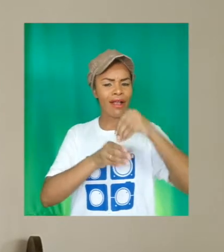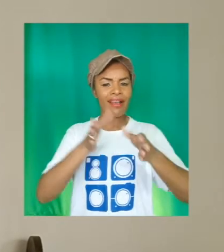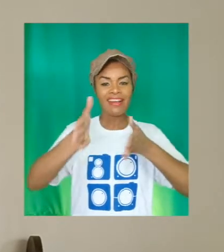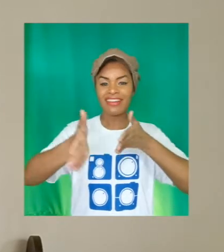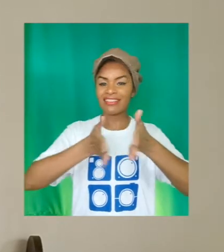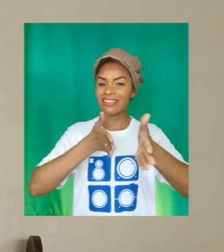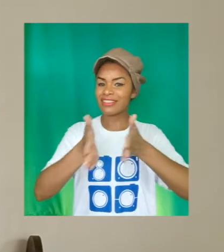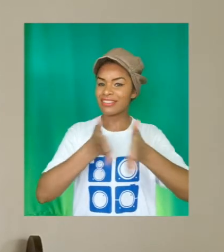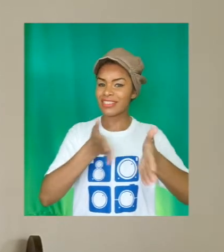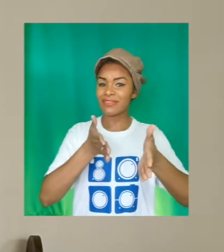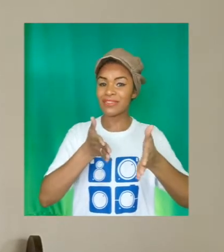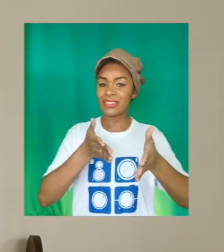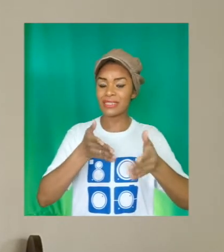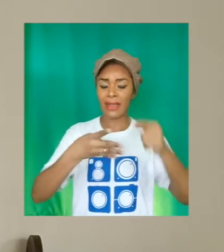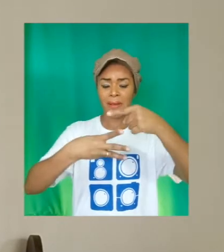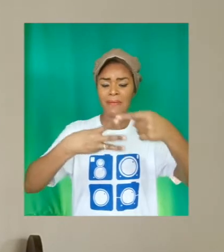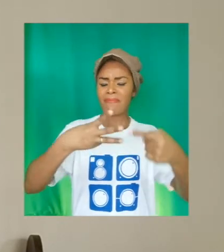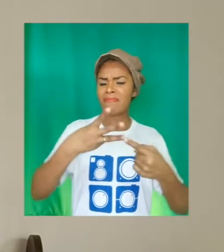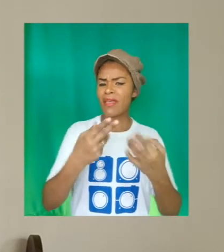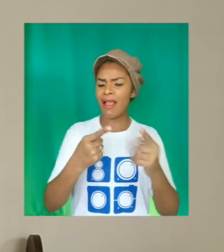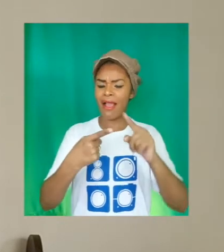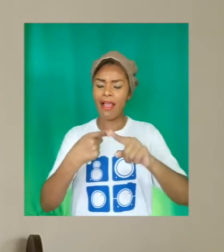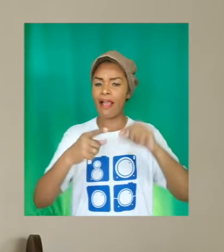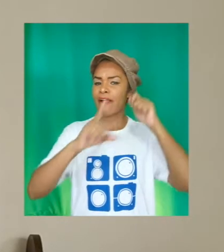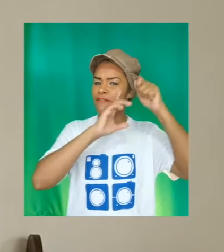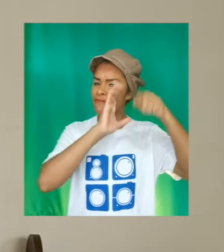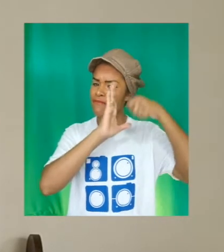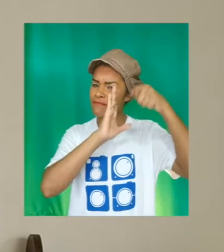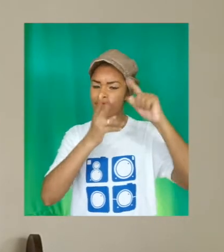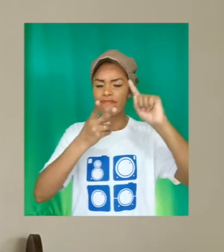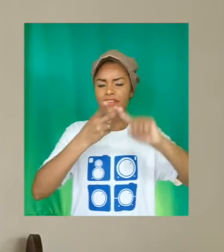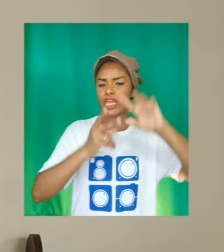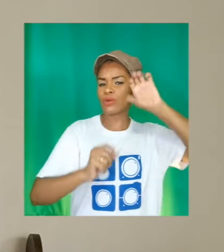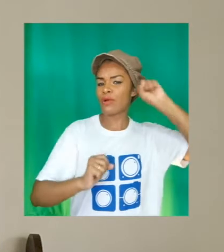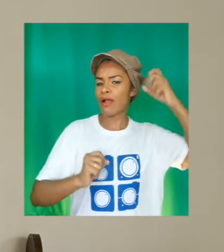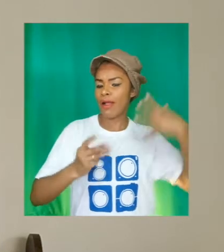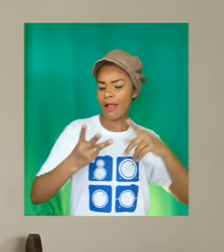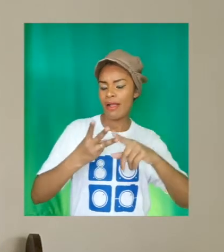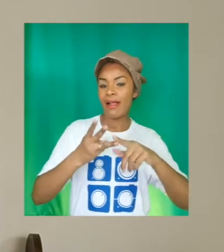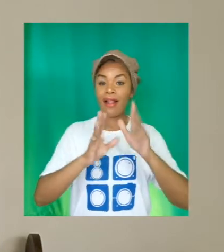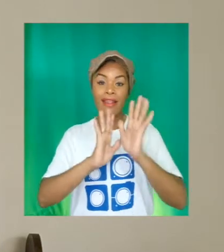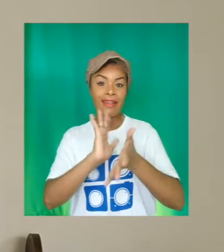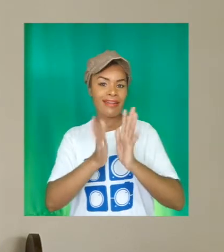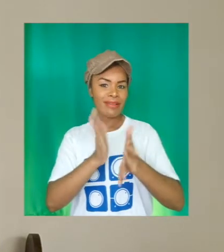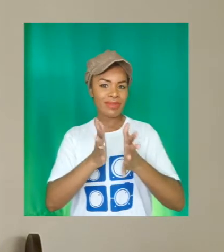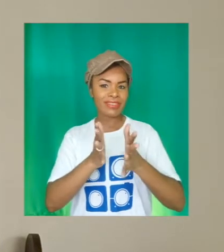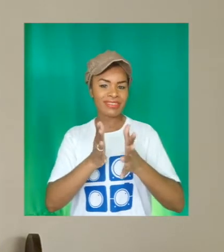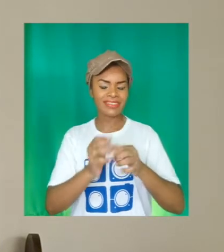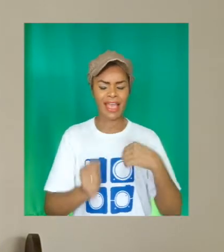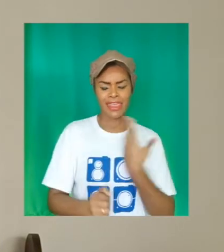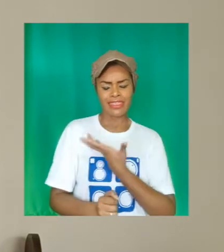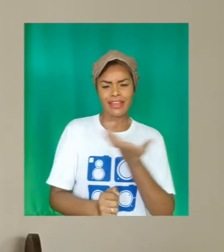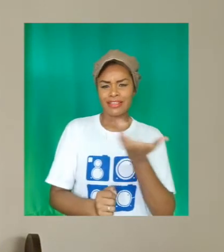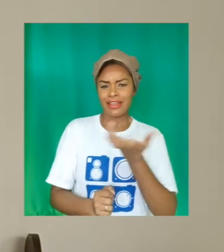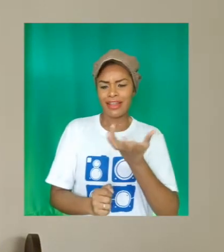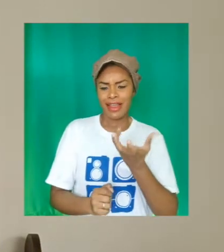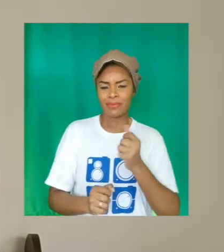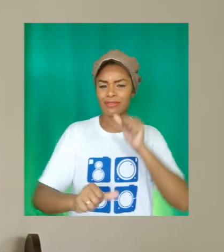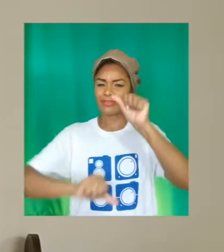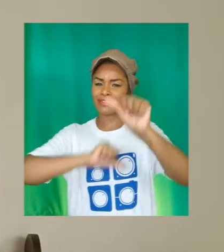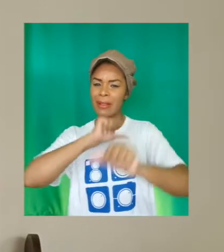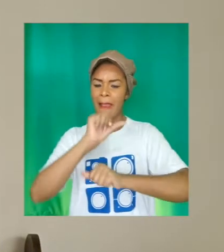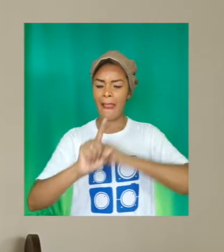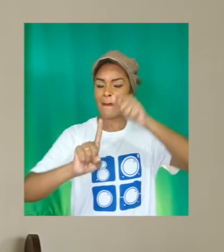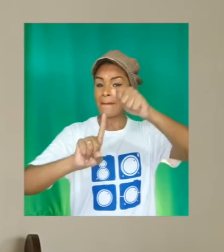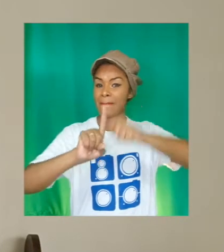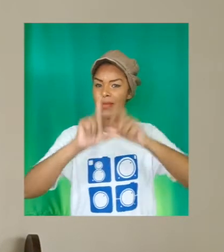de conteúdos acessíveis com recursos de vídeo, áudio, descrição e libras. Queremos